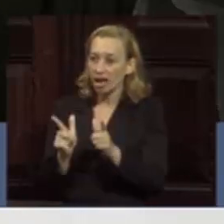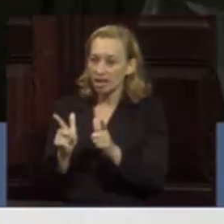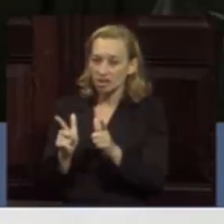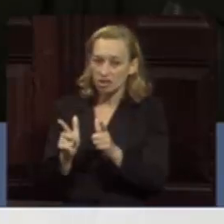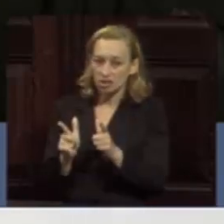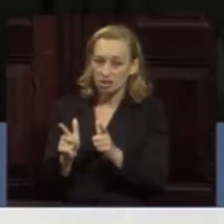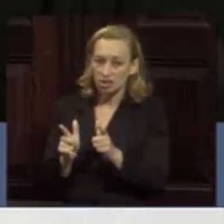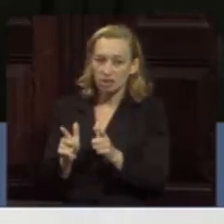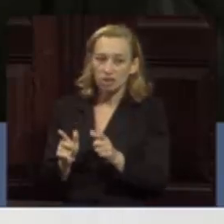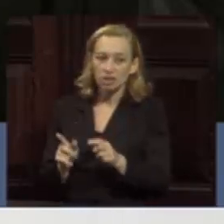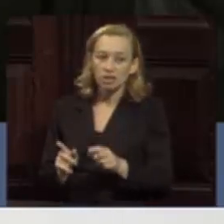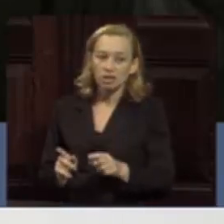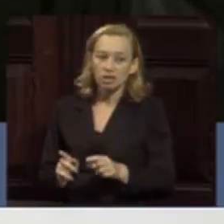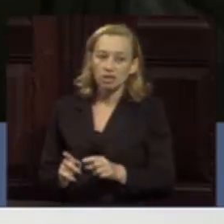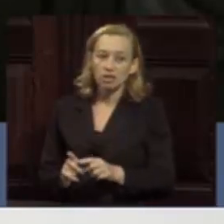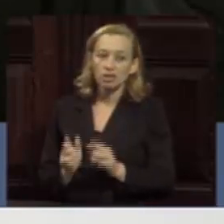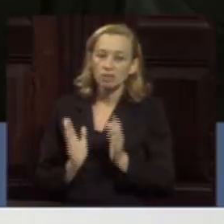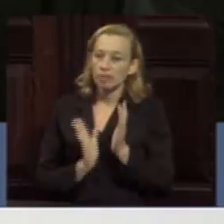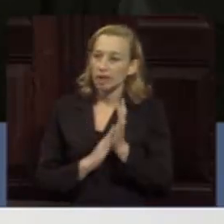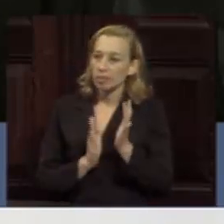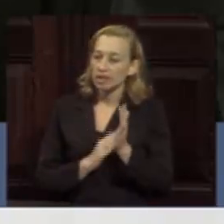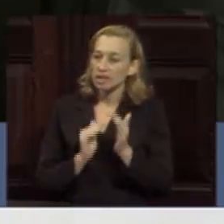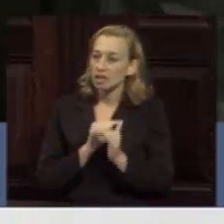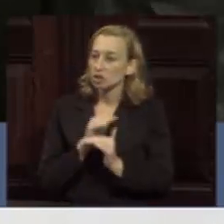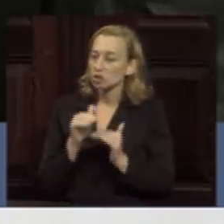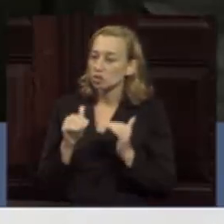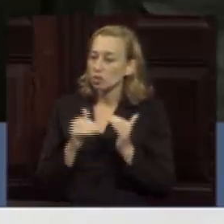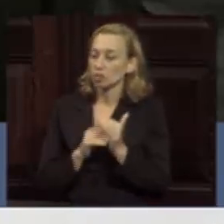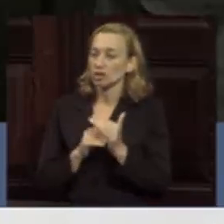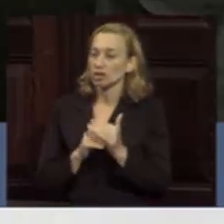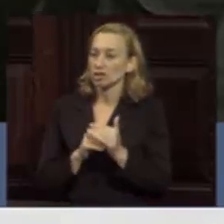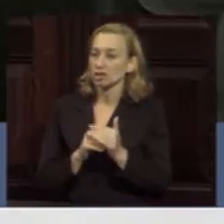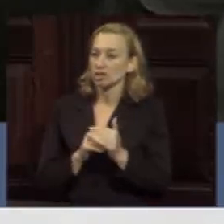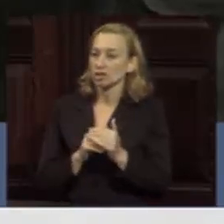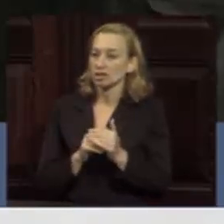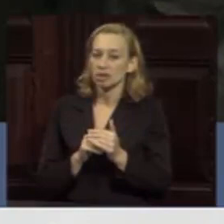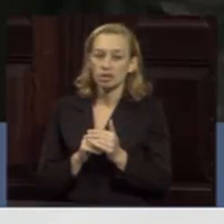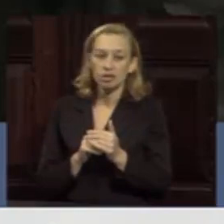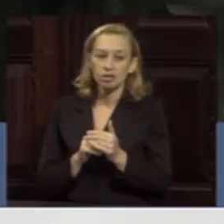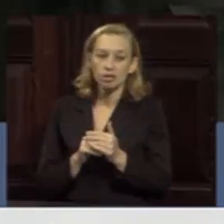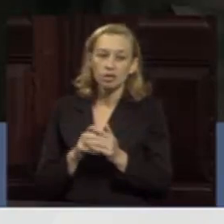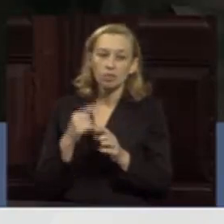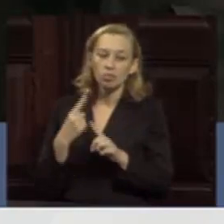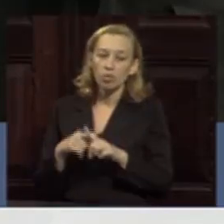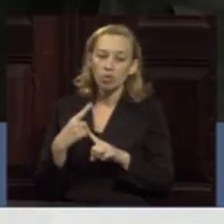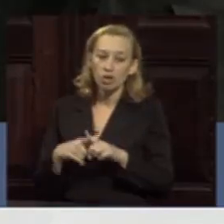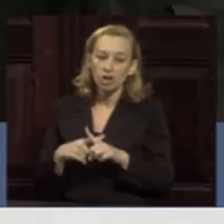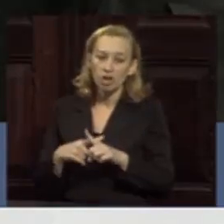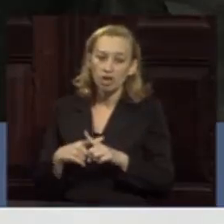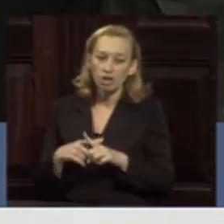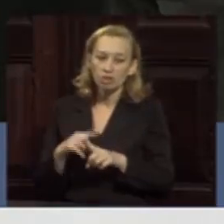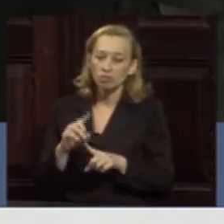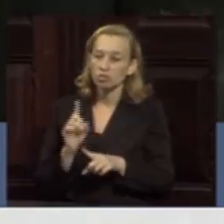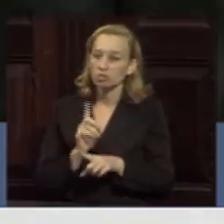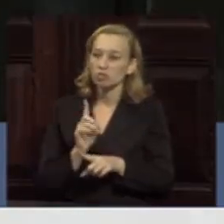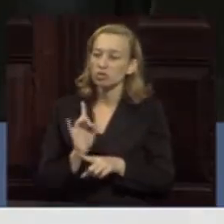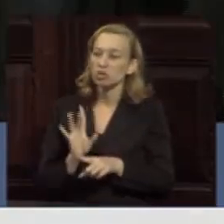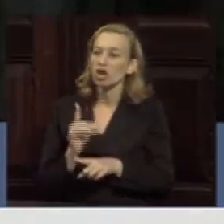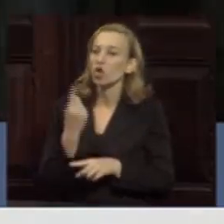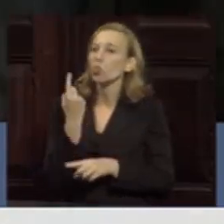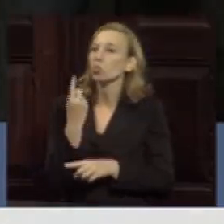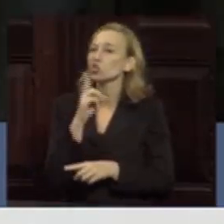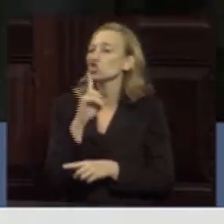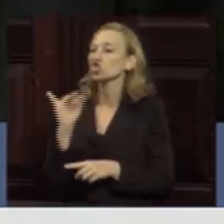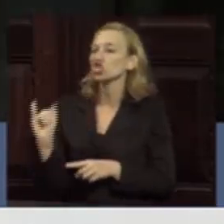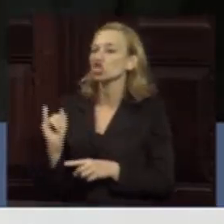ao parabenizá-las, eu quero parabenizar todas as mulheres, porque não é somente um dia, o